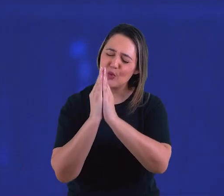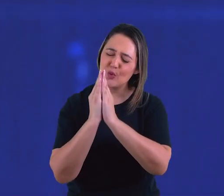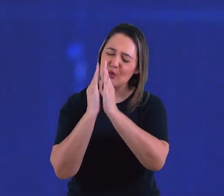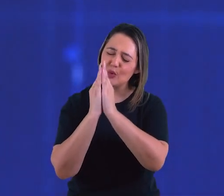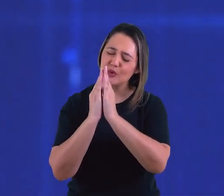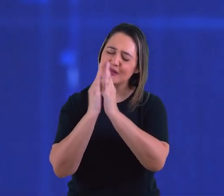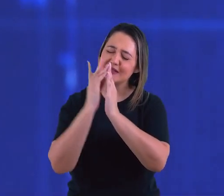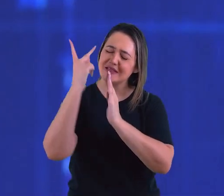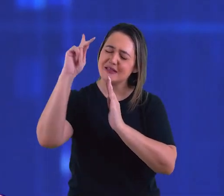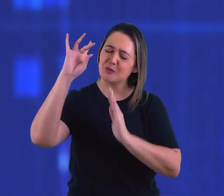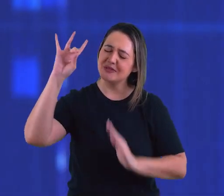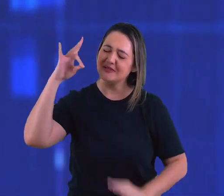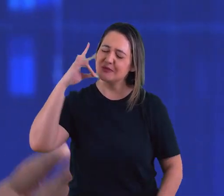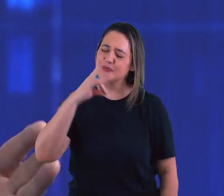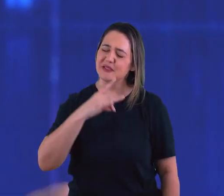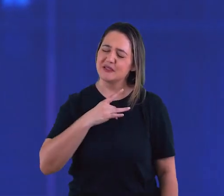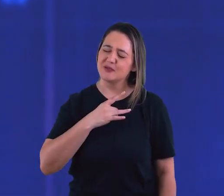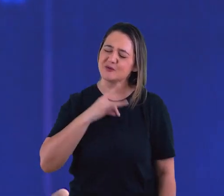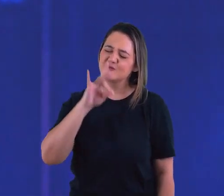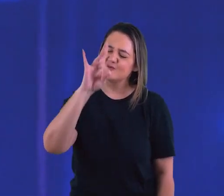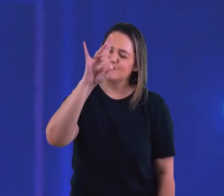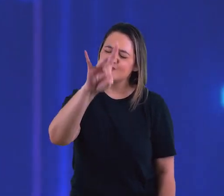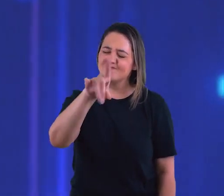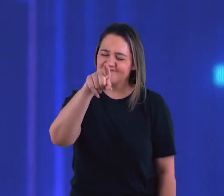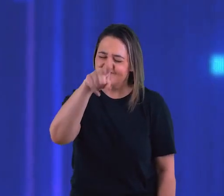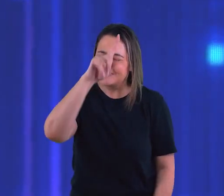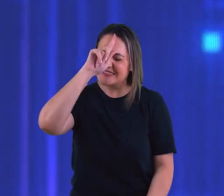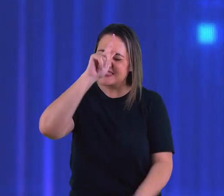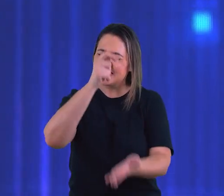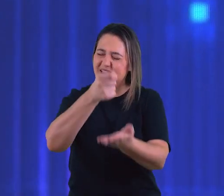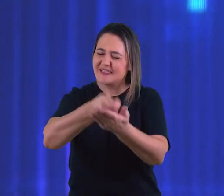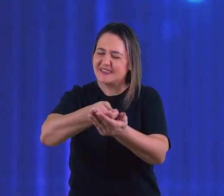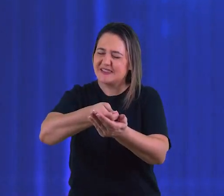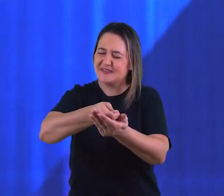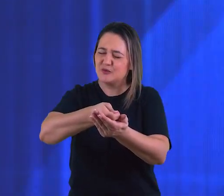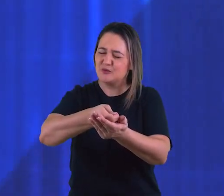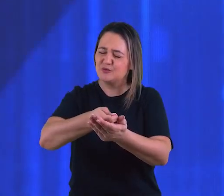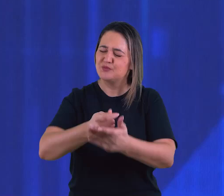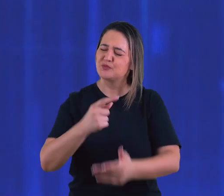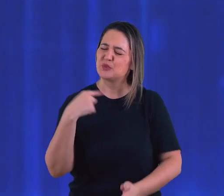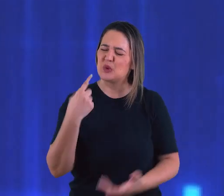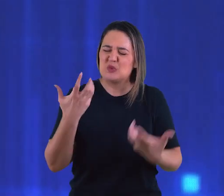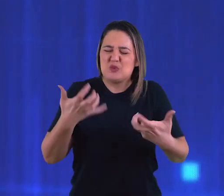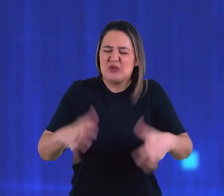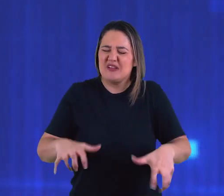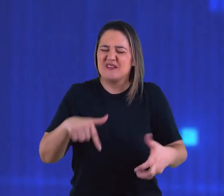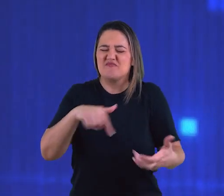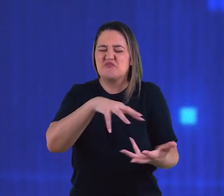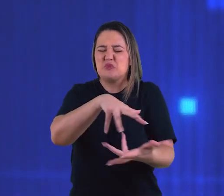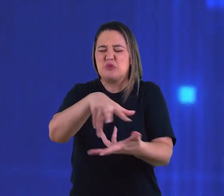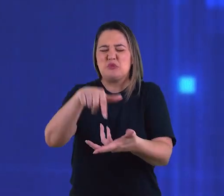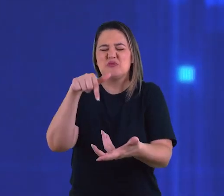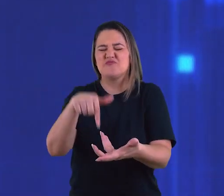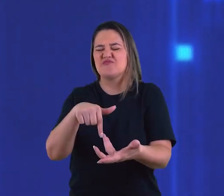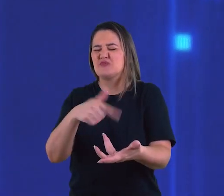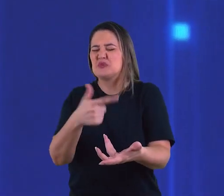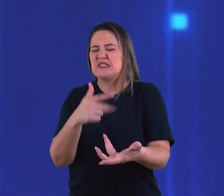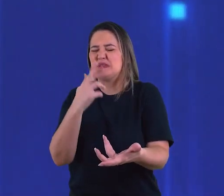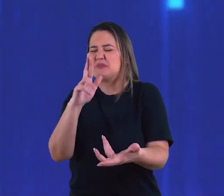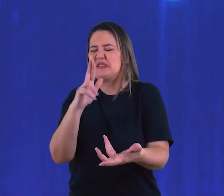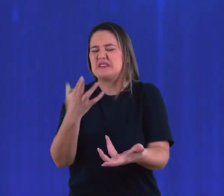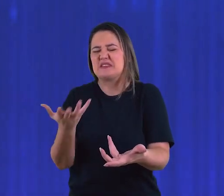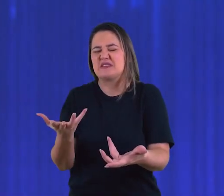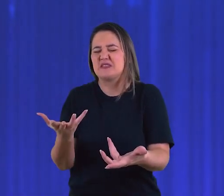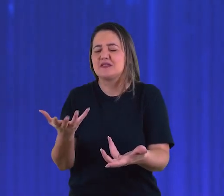momento. Confirma com Teu Espírito cada decisão que está sendo tomada. Não queremos mais viver neste mundo sem